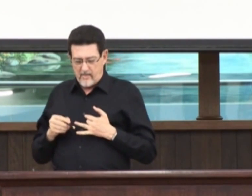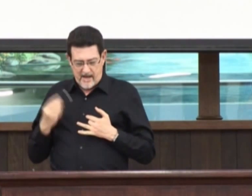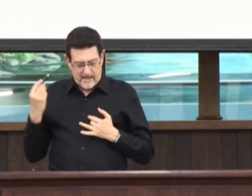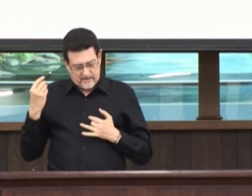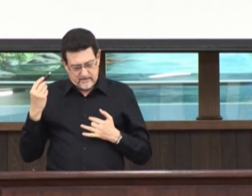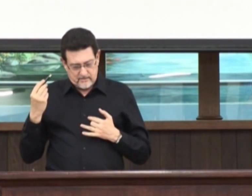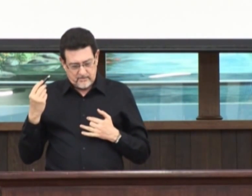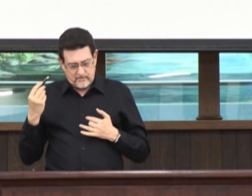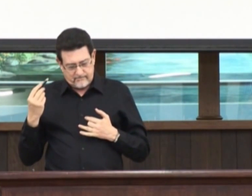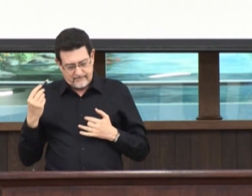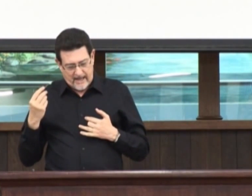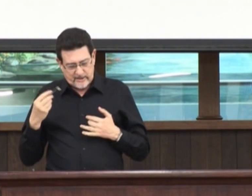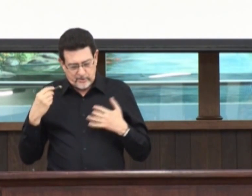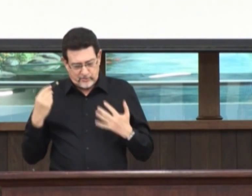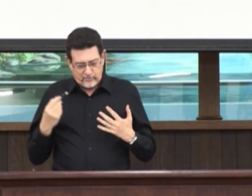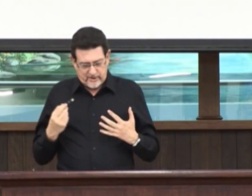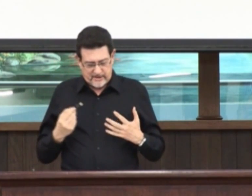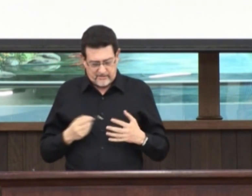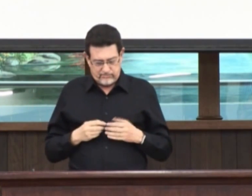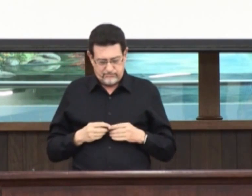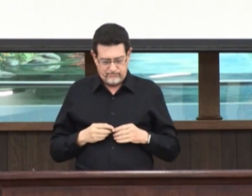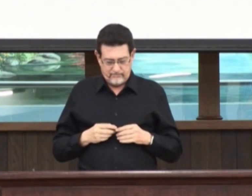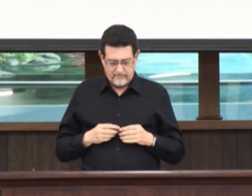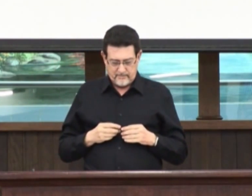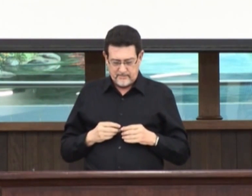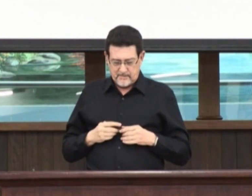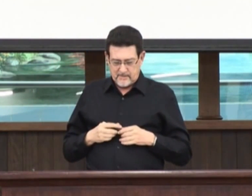que é uma atitude